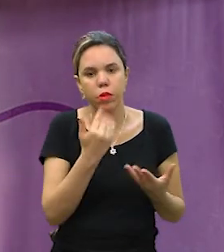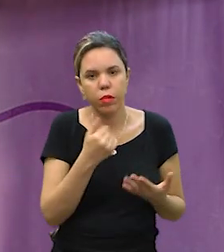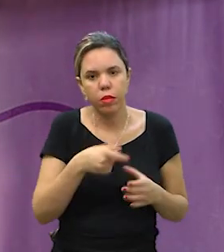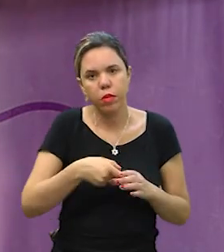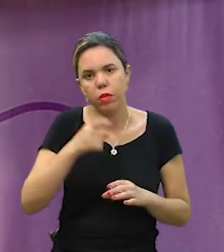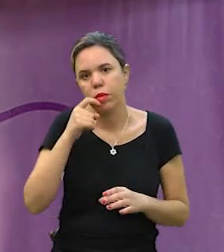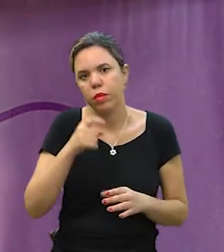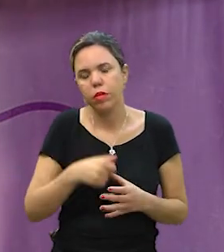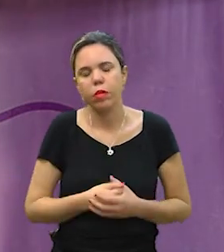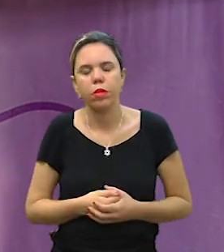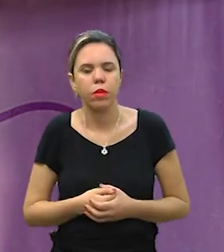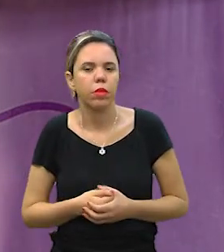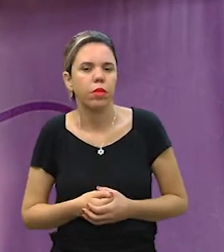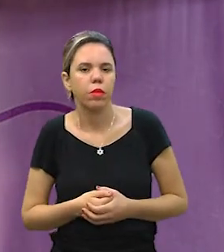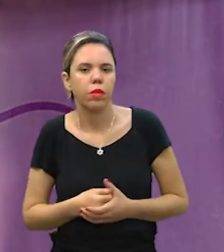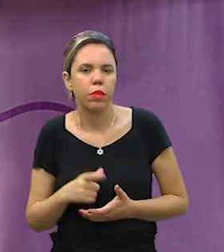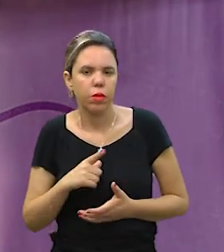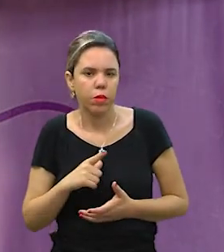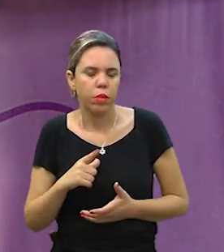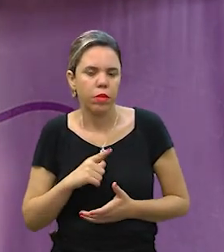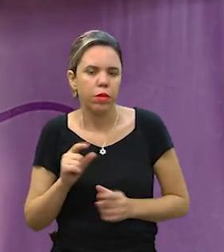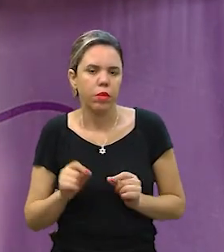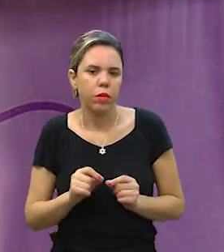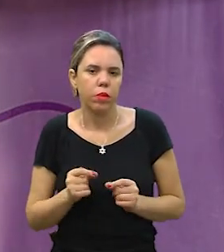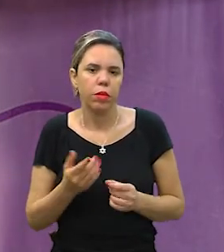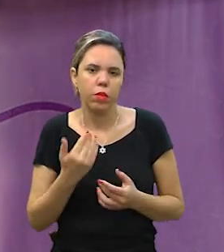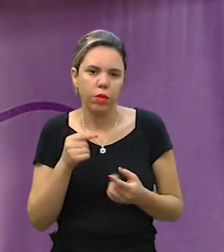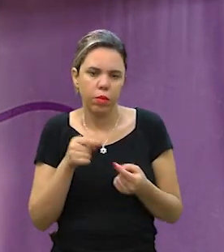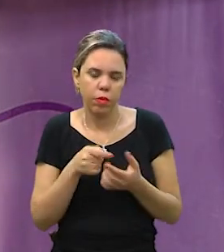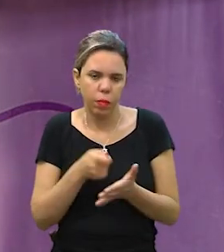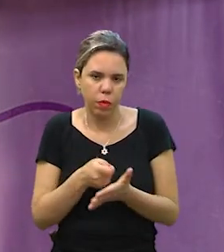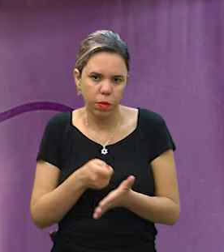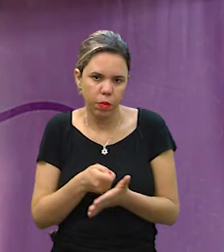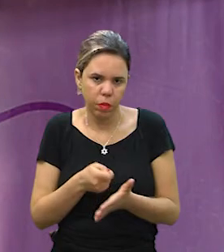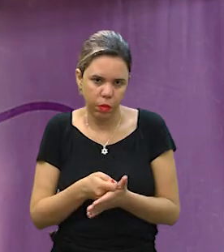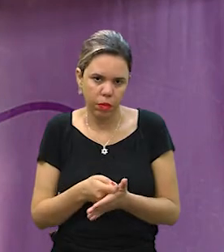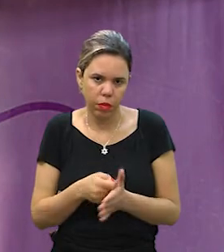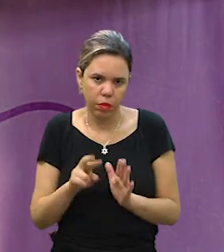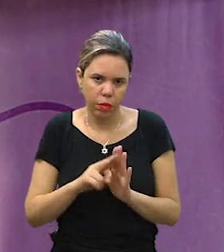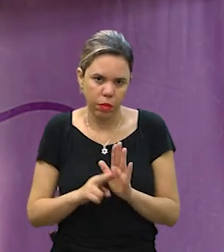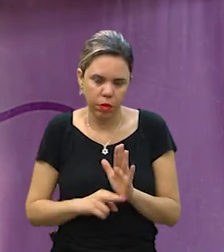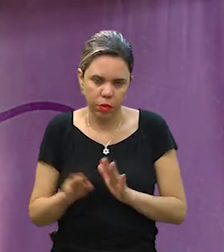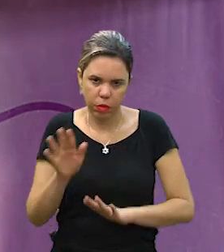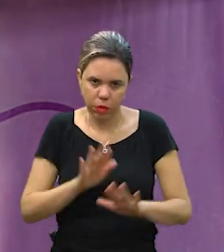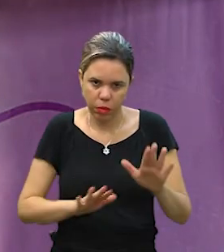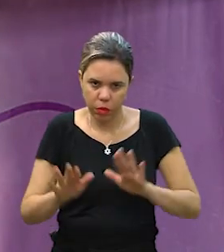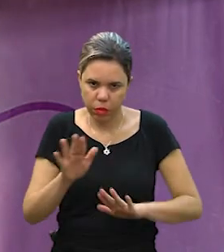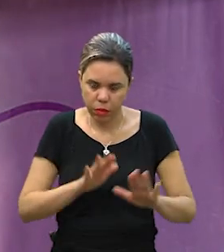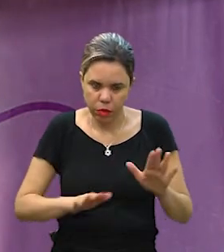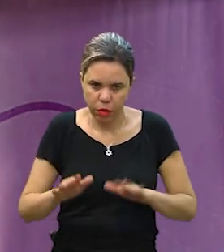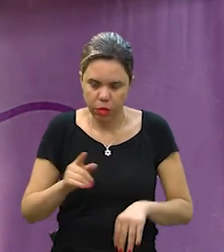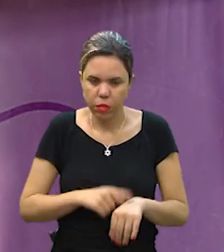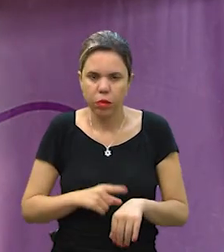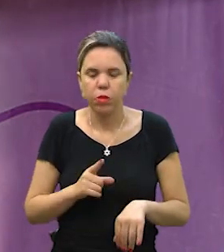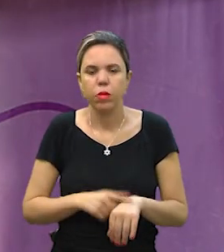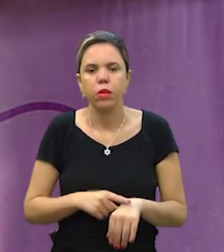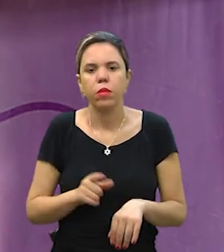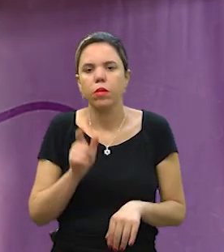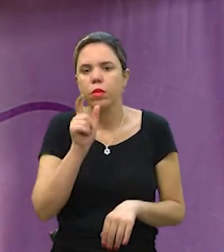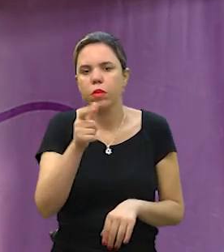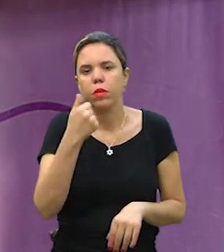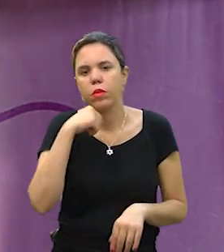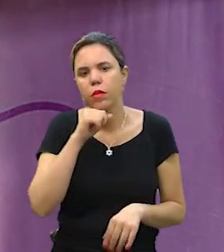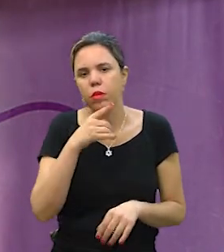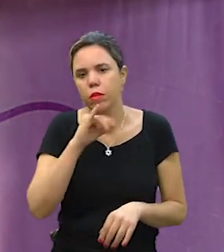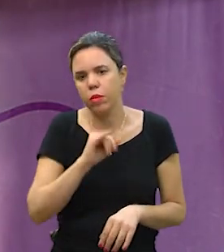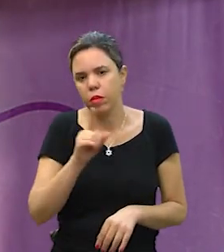come o danoninho. Tem que ser bem ali incisivo. tem que tomar muito Sim. cuidado neste momento. A palavra